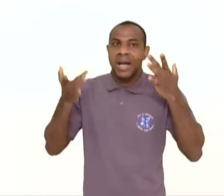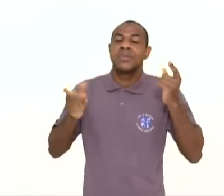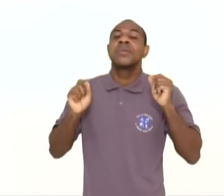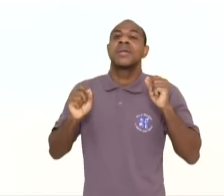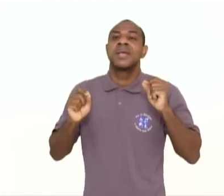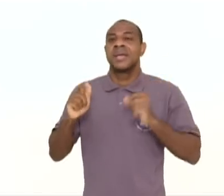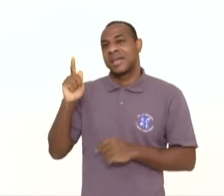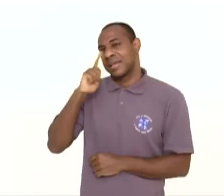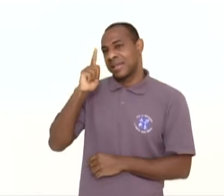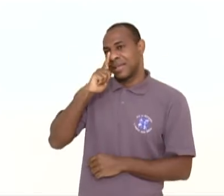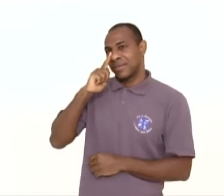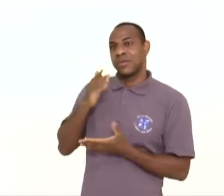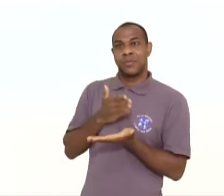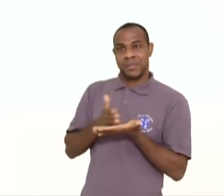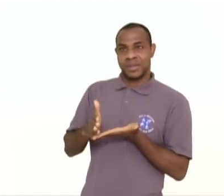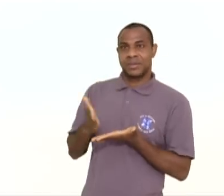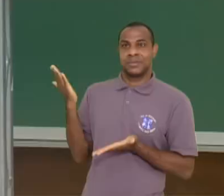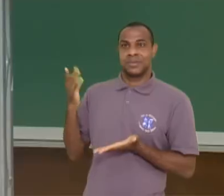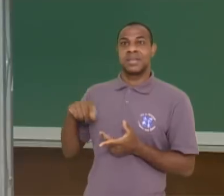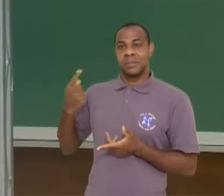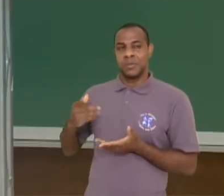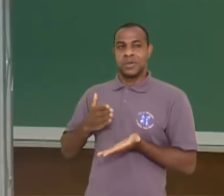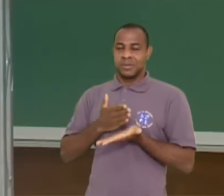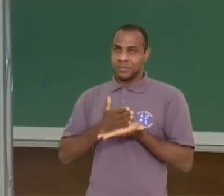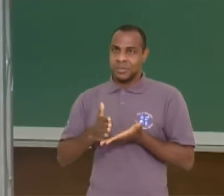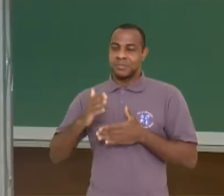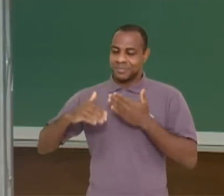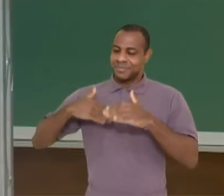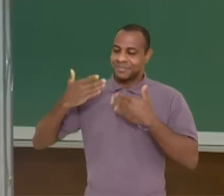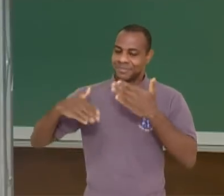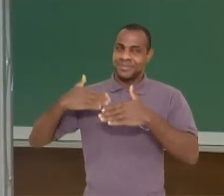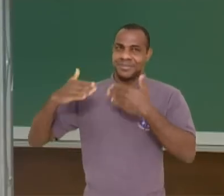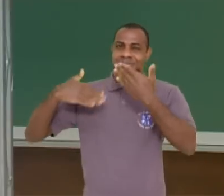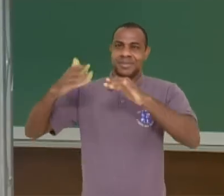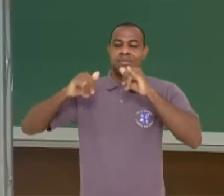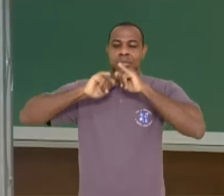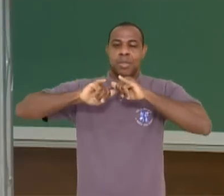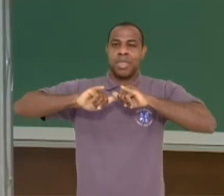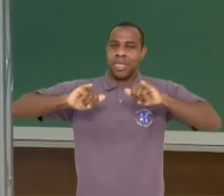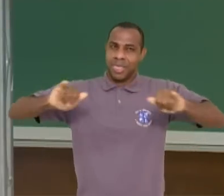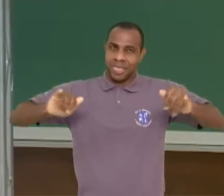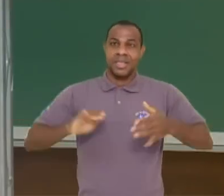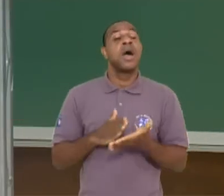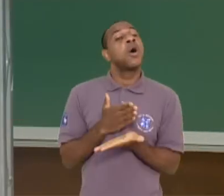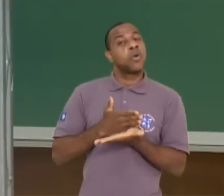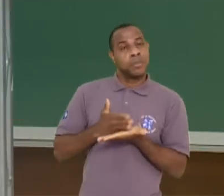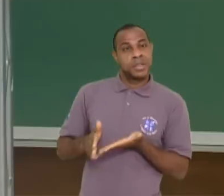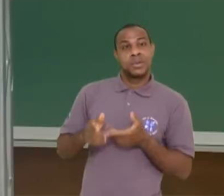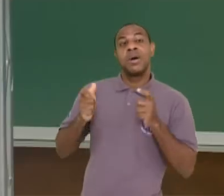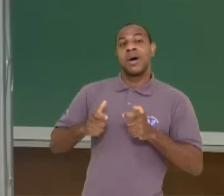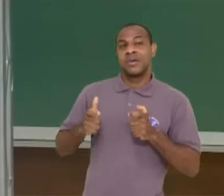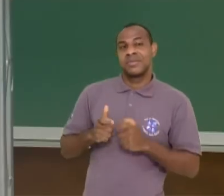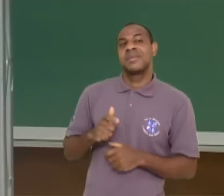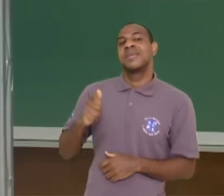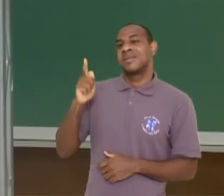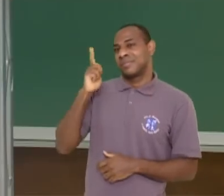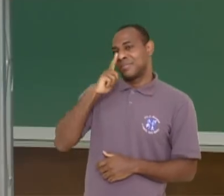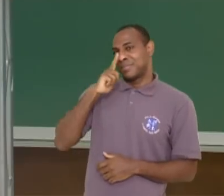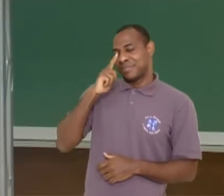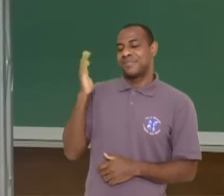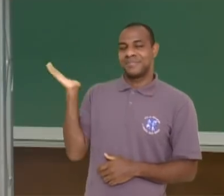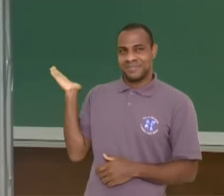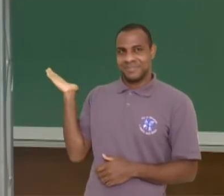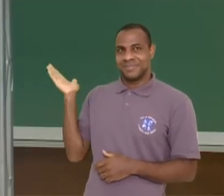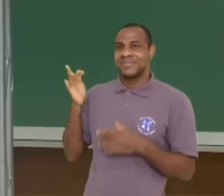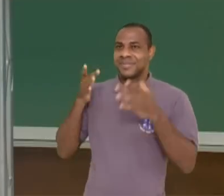teatro grego, né? Houve a sua evolução, a sua divulgação, a sua difusão, né? Para outros impérios, né? Mas